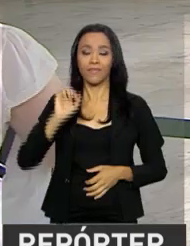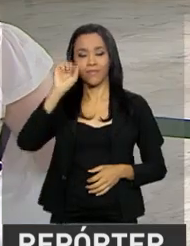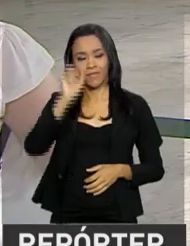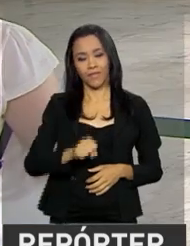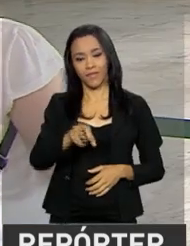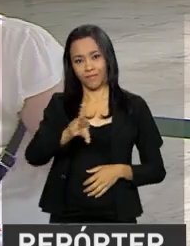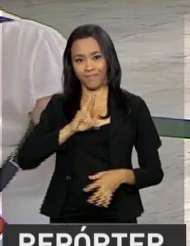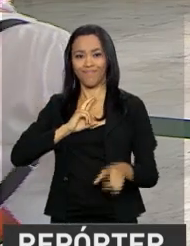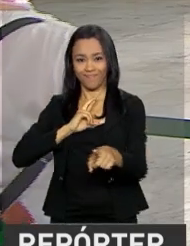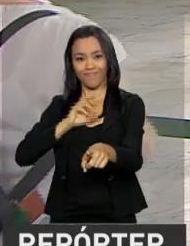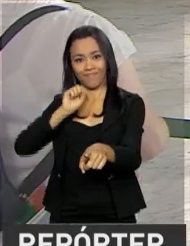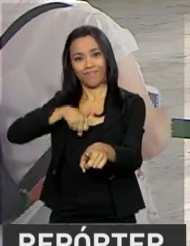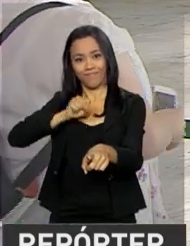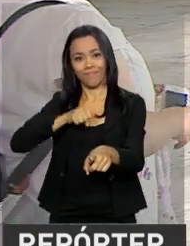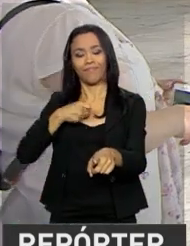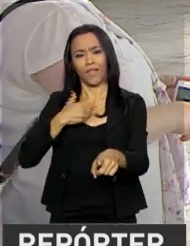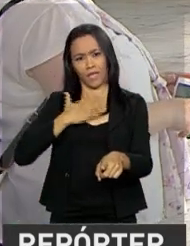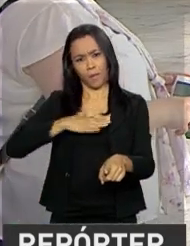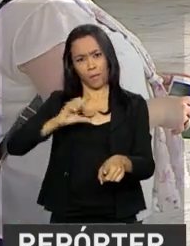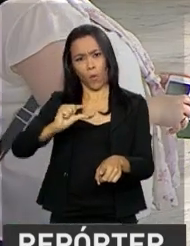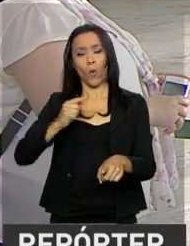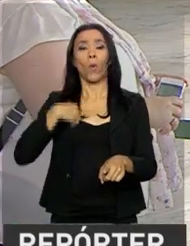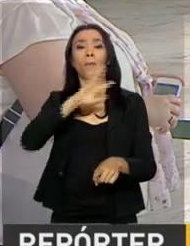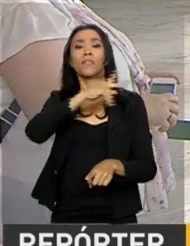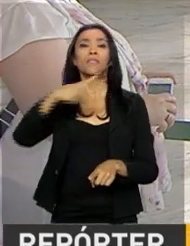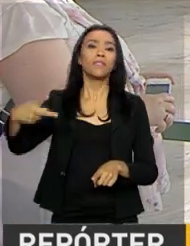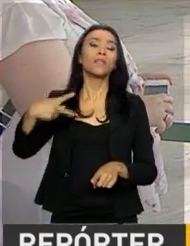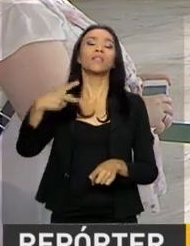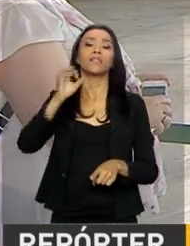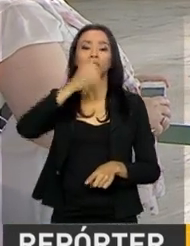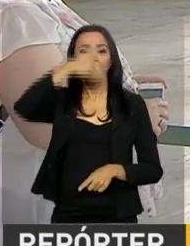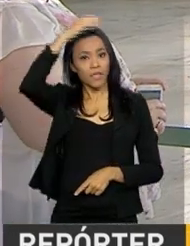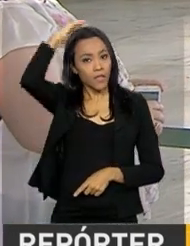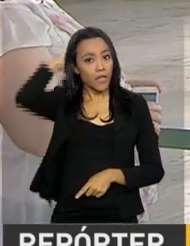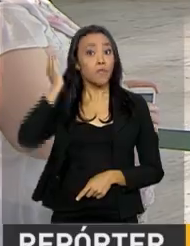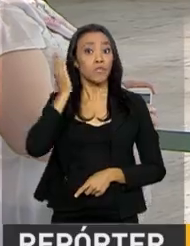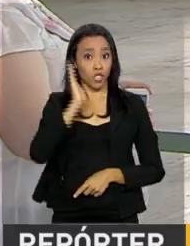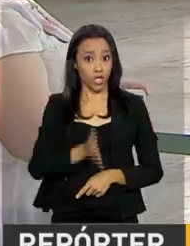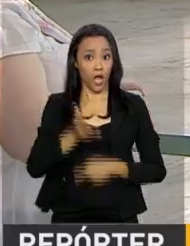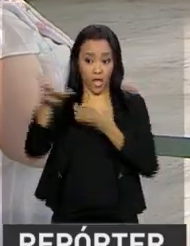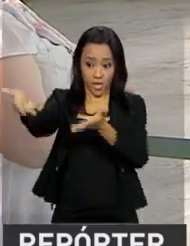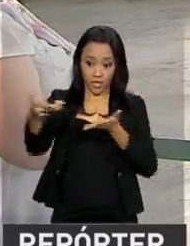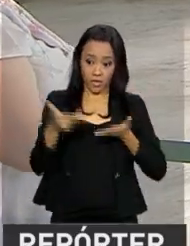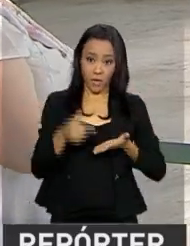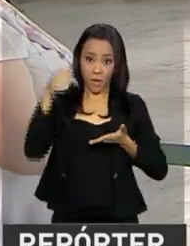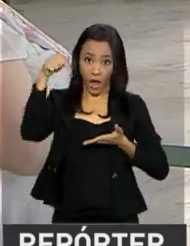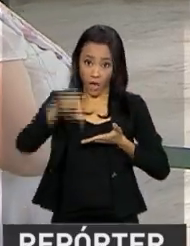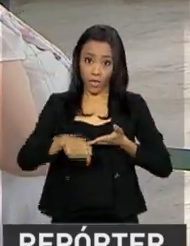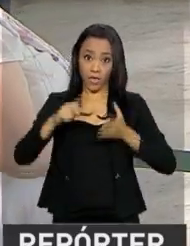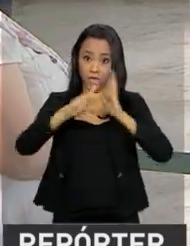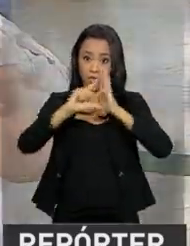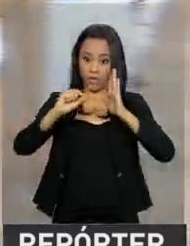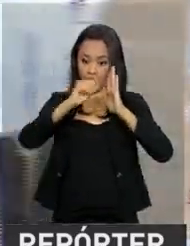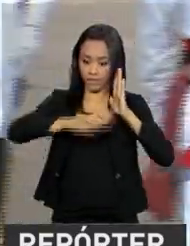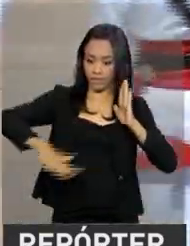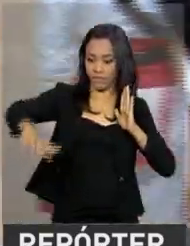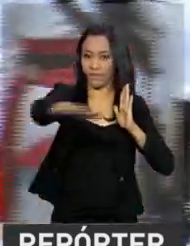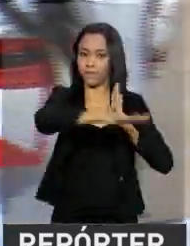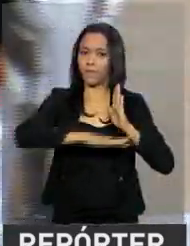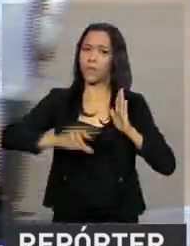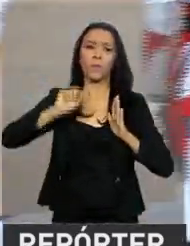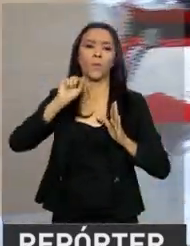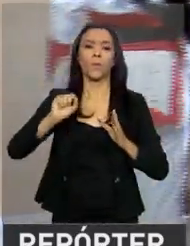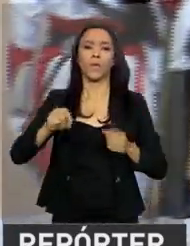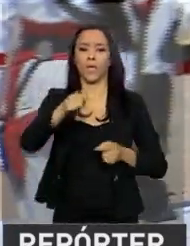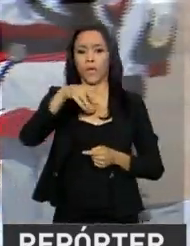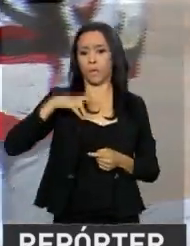Leandro? Exatamente. Inclusive, agora há pouco, o presidente Michel Temer recebeu aqui no Palácio do Planalto, na rampa do Palácio do Planalto, o